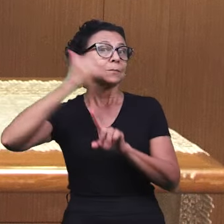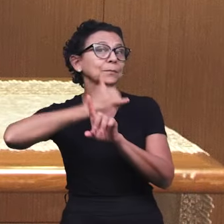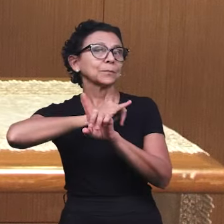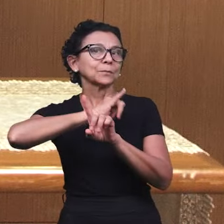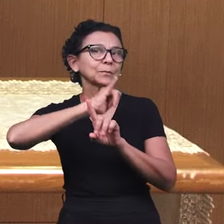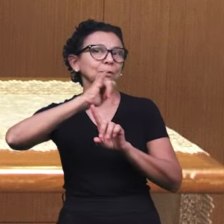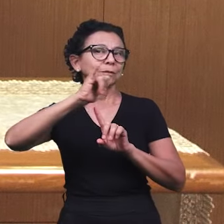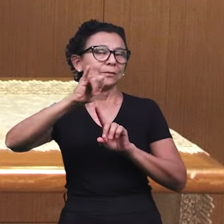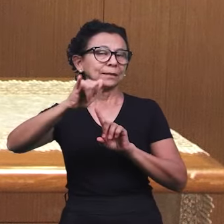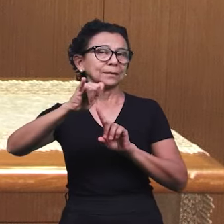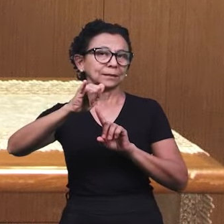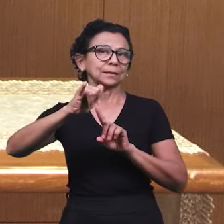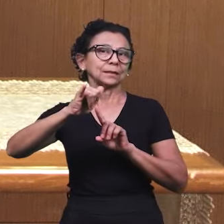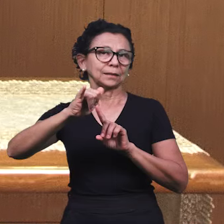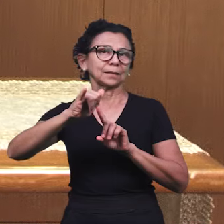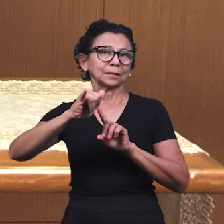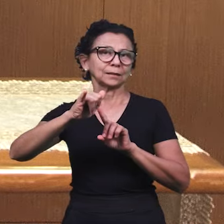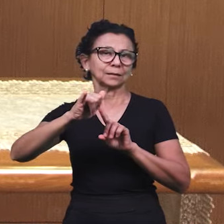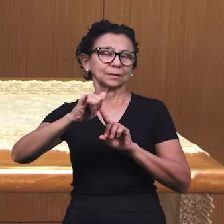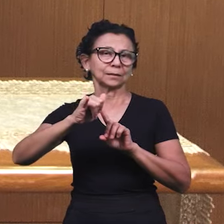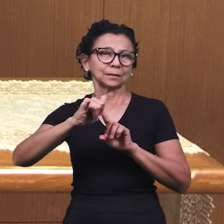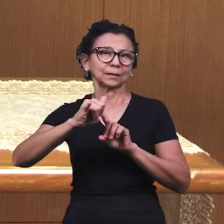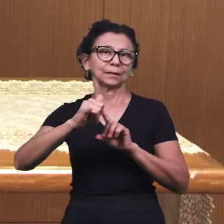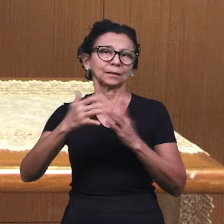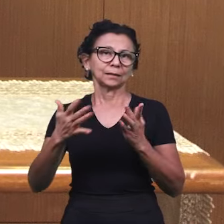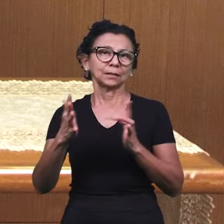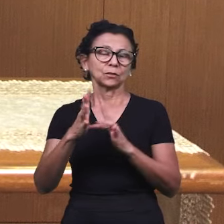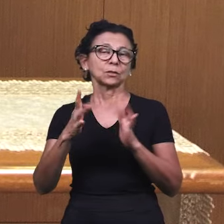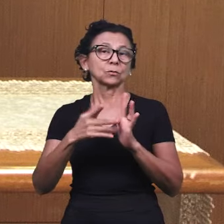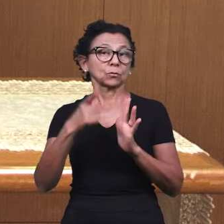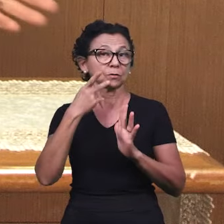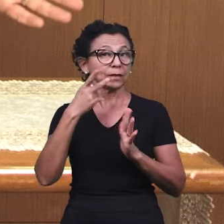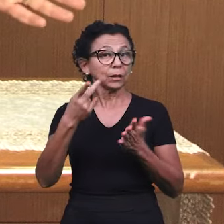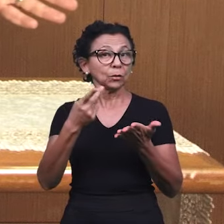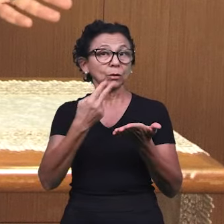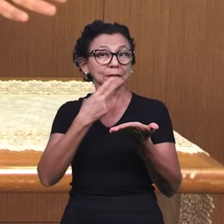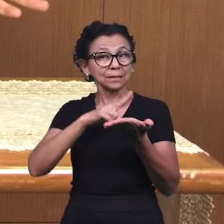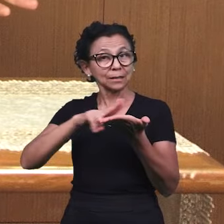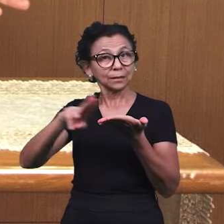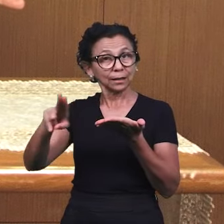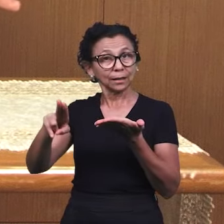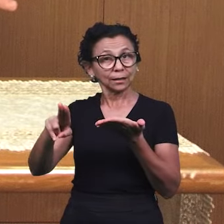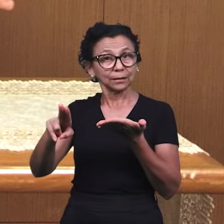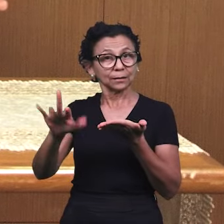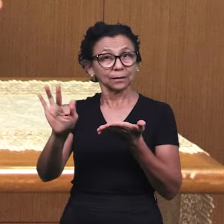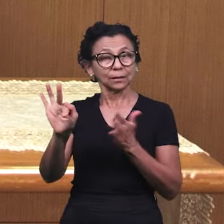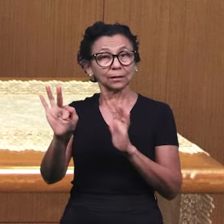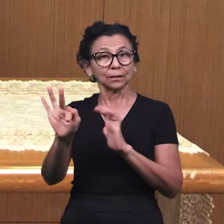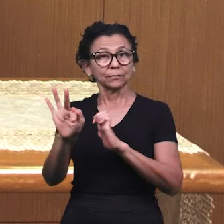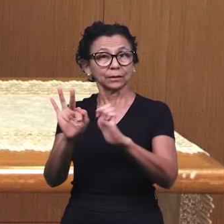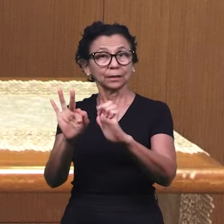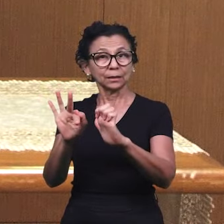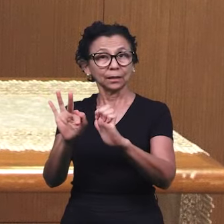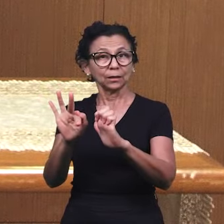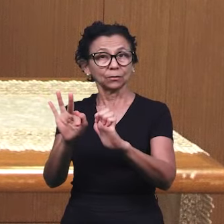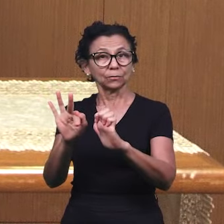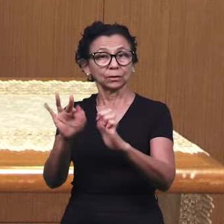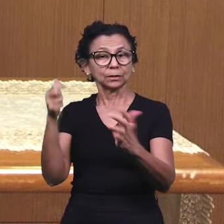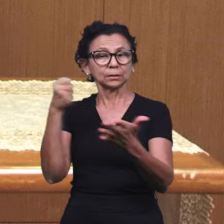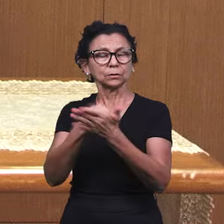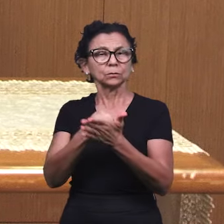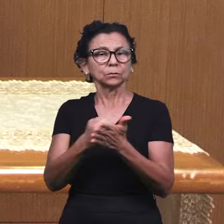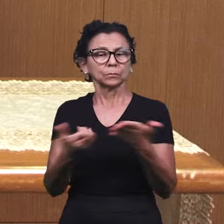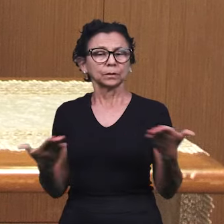a profecia que foi proferida, né, ou seja, por Jesus, na carta escrita à igreja de Filadélfia, ela se cumpre